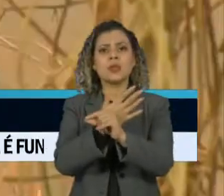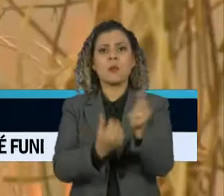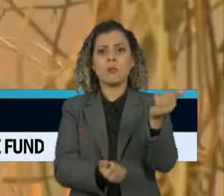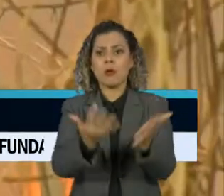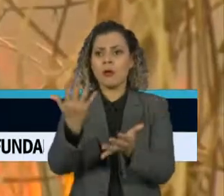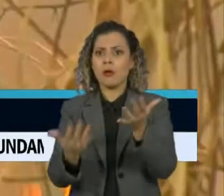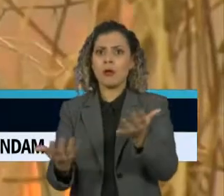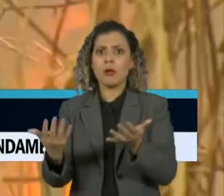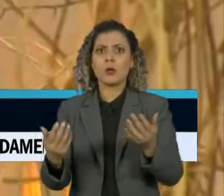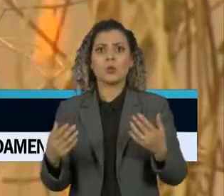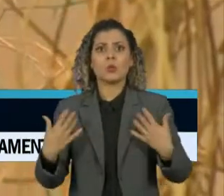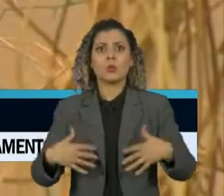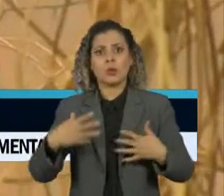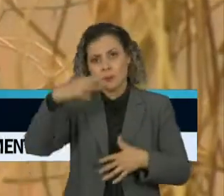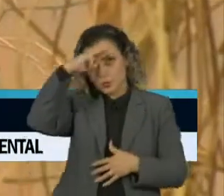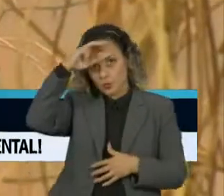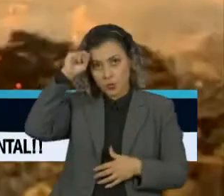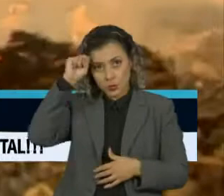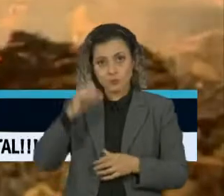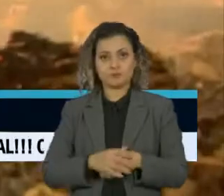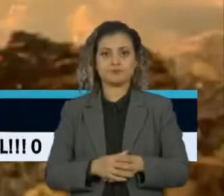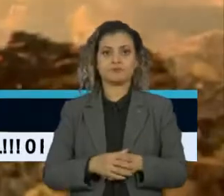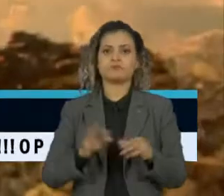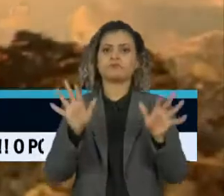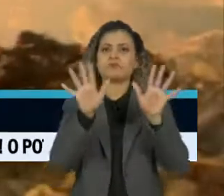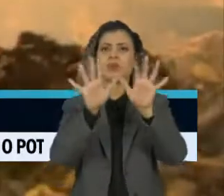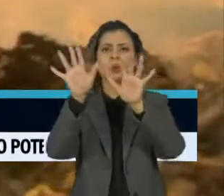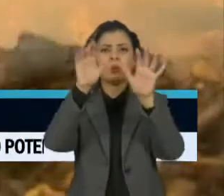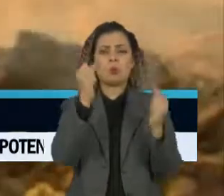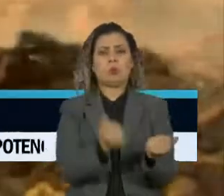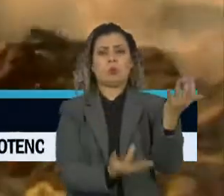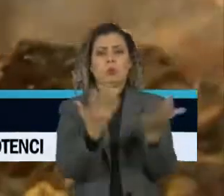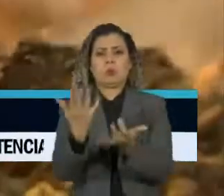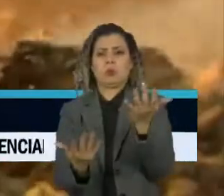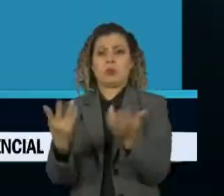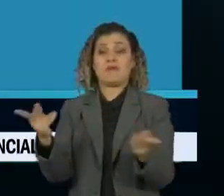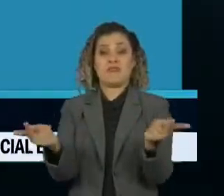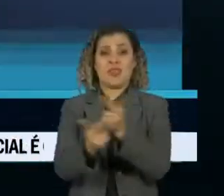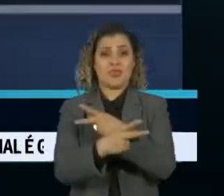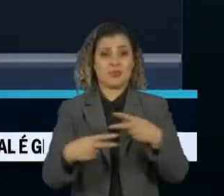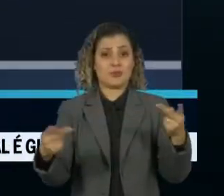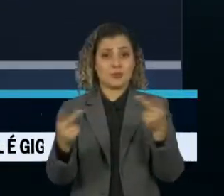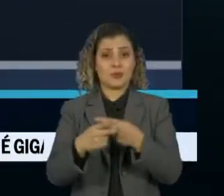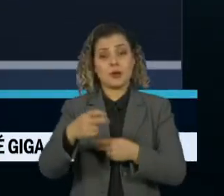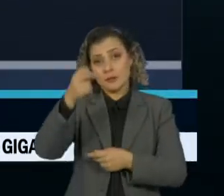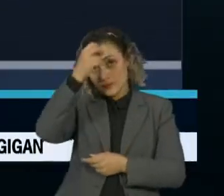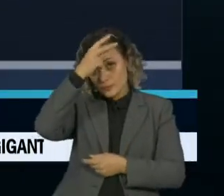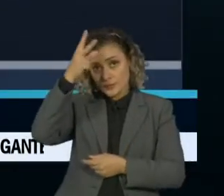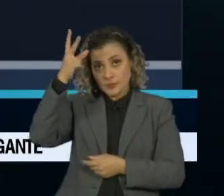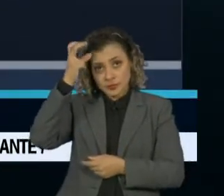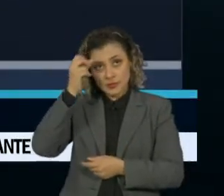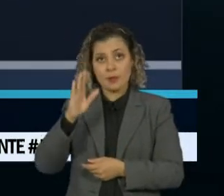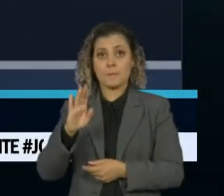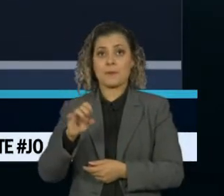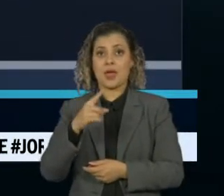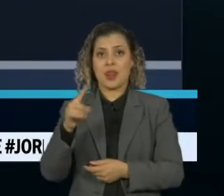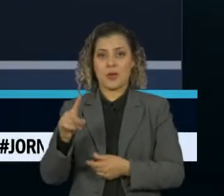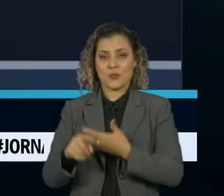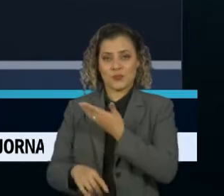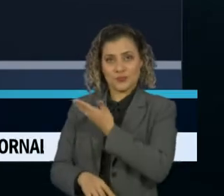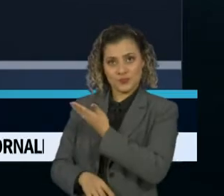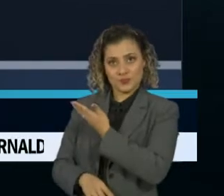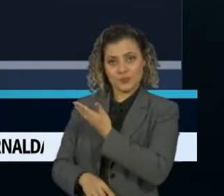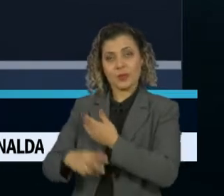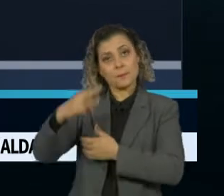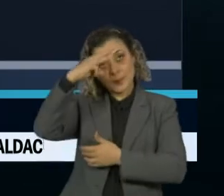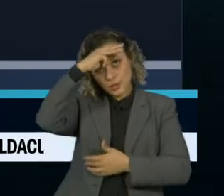mato grosso e o fogo se espalha rapidamente com o vento forte no município de barão de melgaço no mato